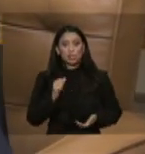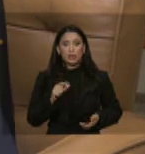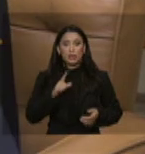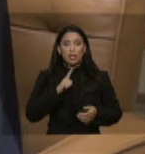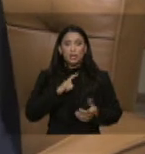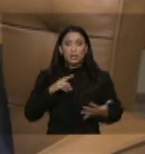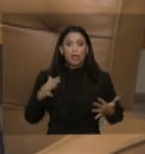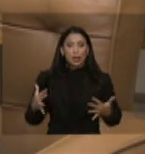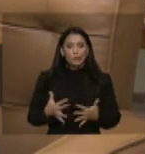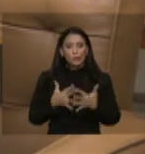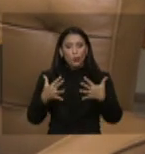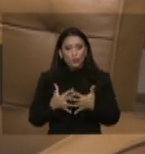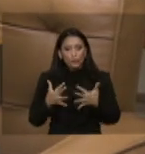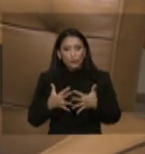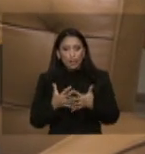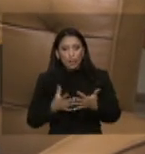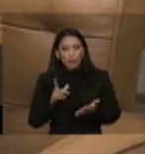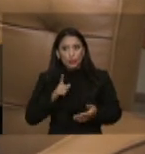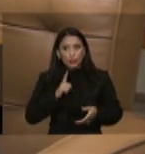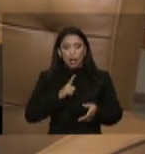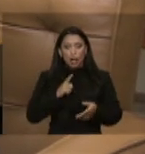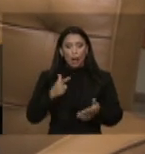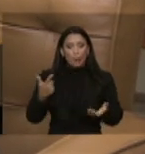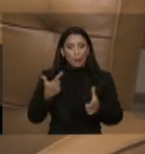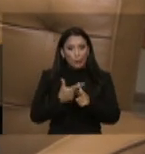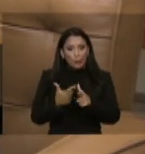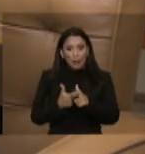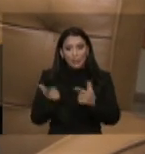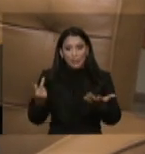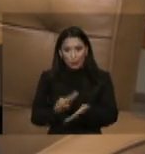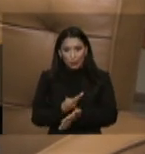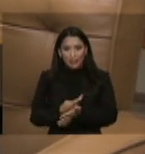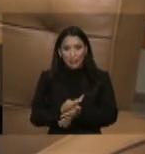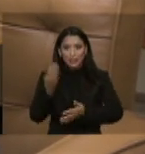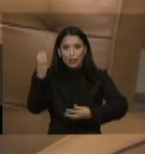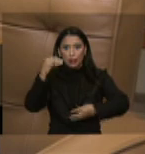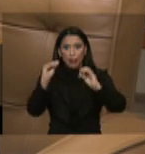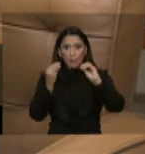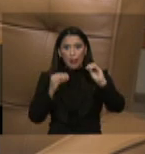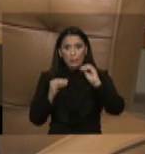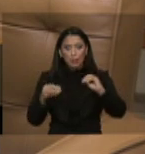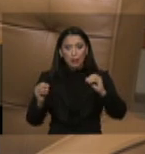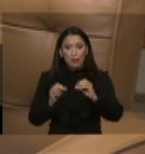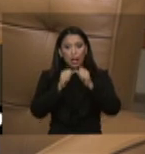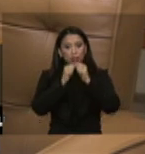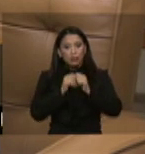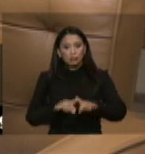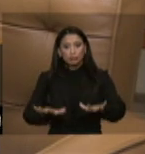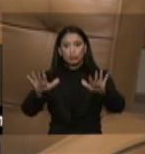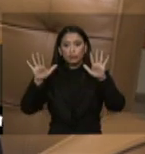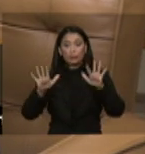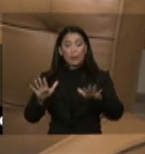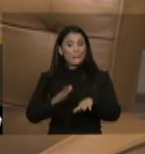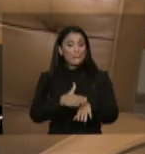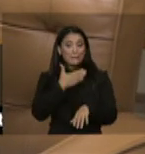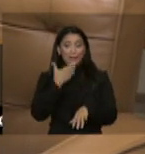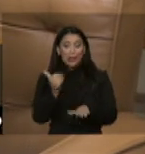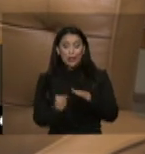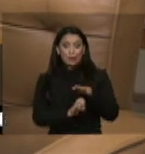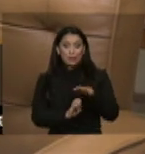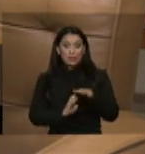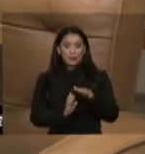mais participação e mais engajamento esse é um ponto importante por outro lado Nós também temos essa